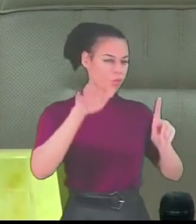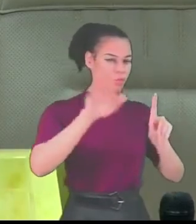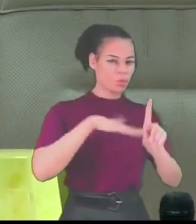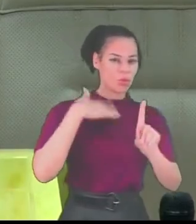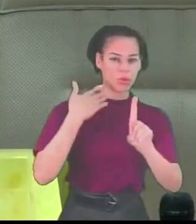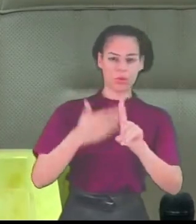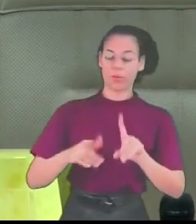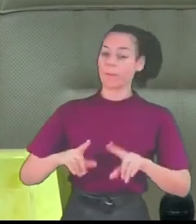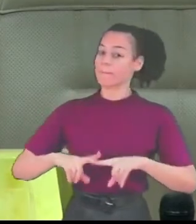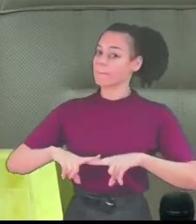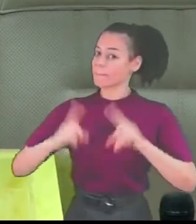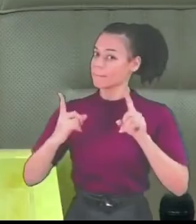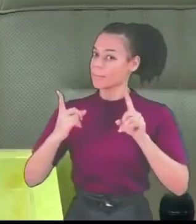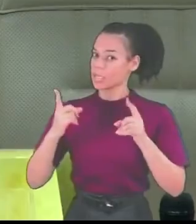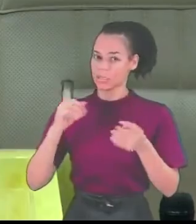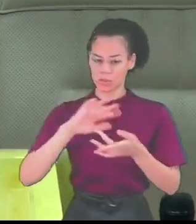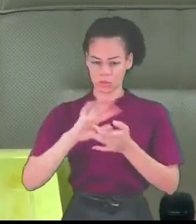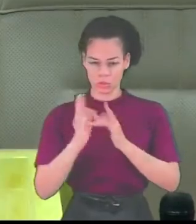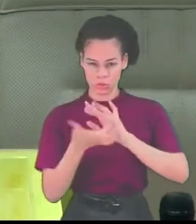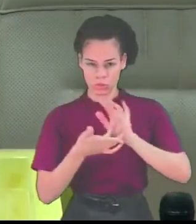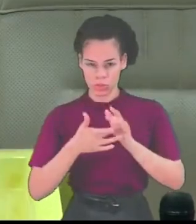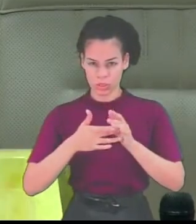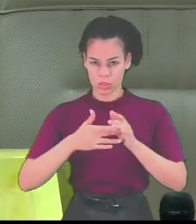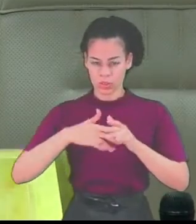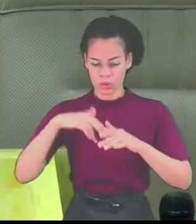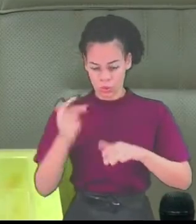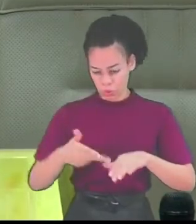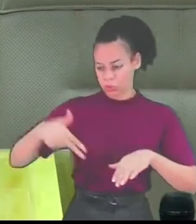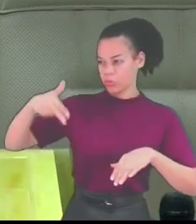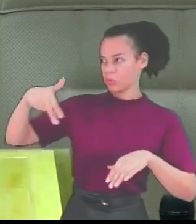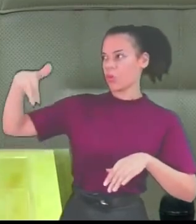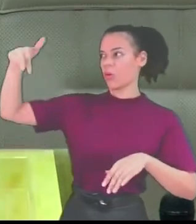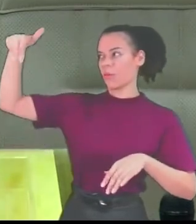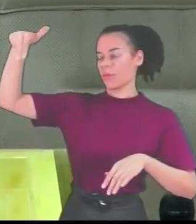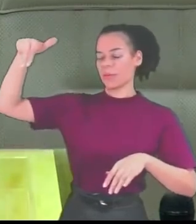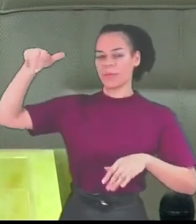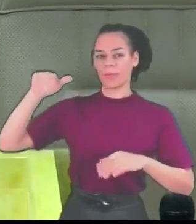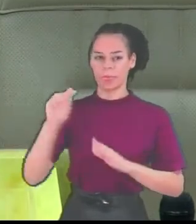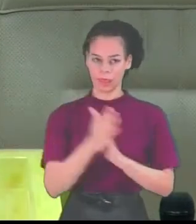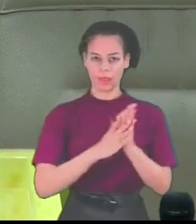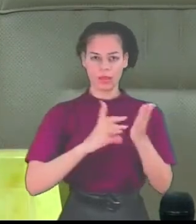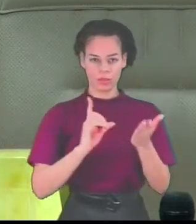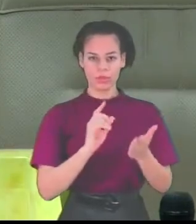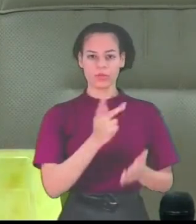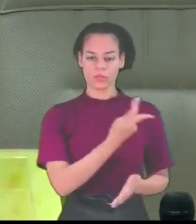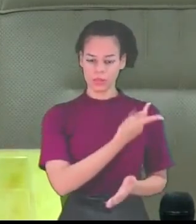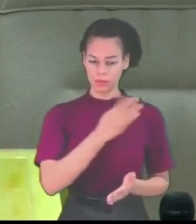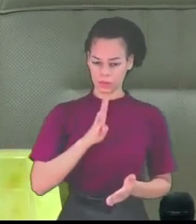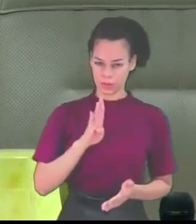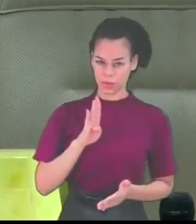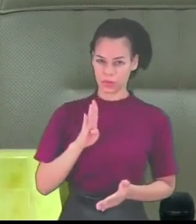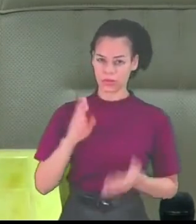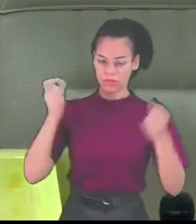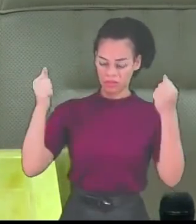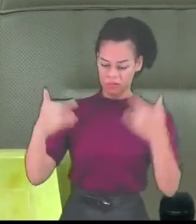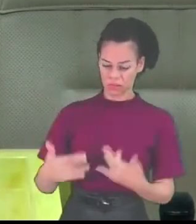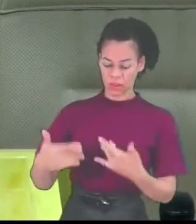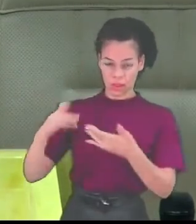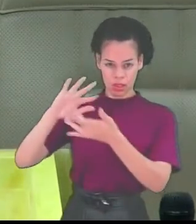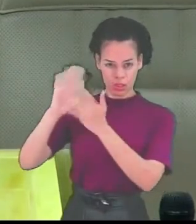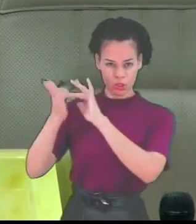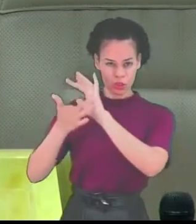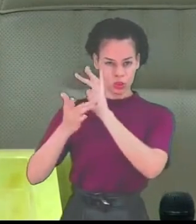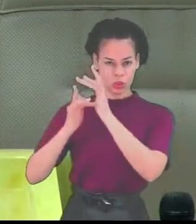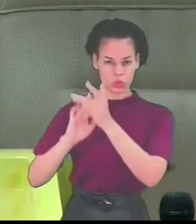é mas quando ele subiu e quebrei os vai dizer que ele está sentado